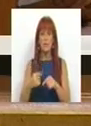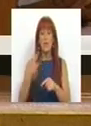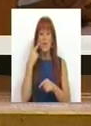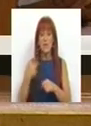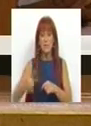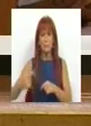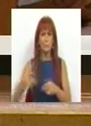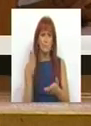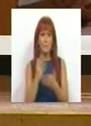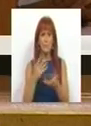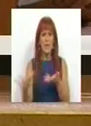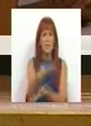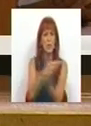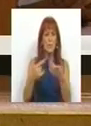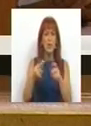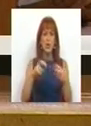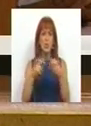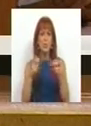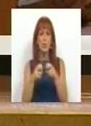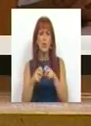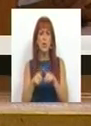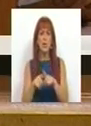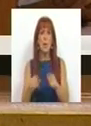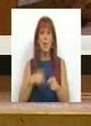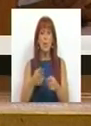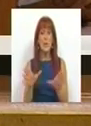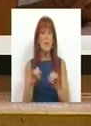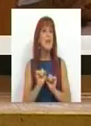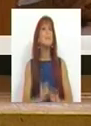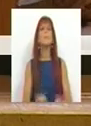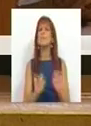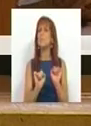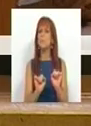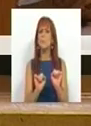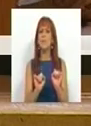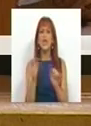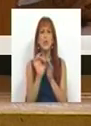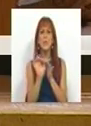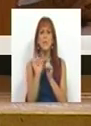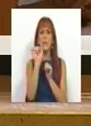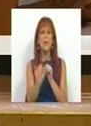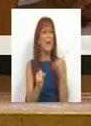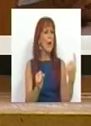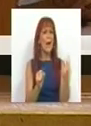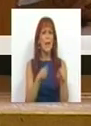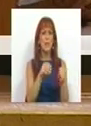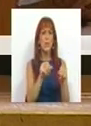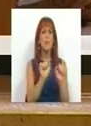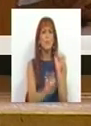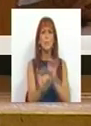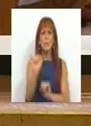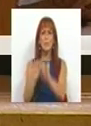quotidianas, a partilha dos problemas e preocupações mais concretos e específicos de cada local e